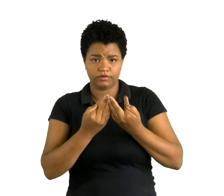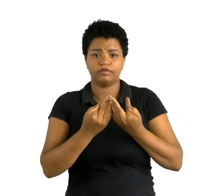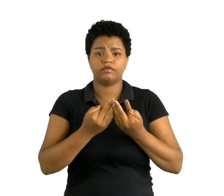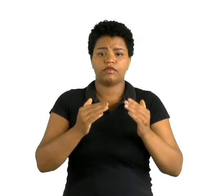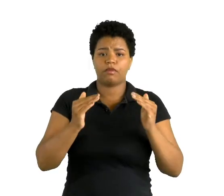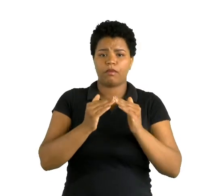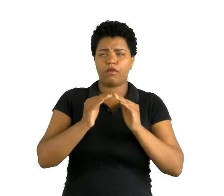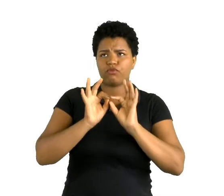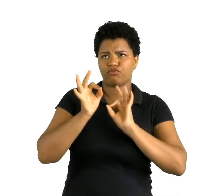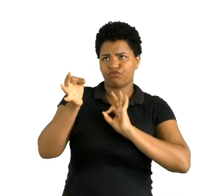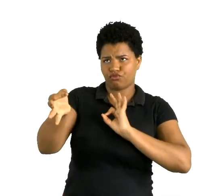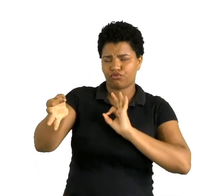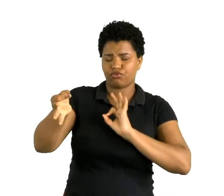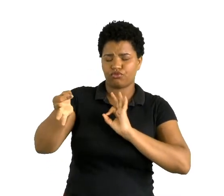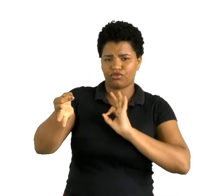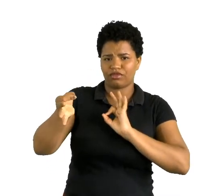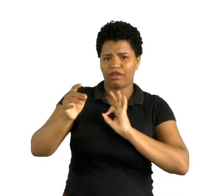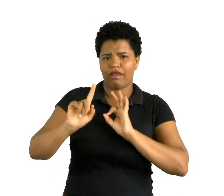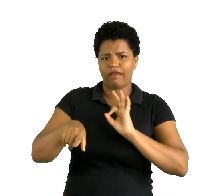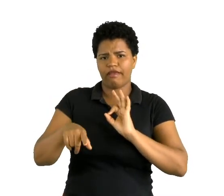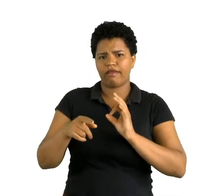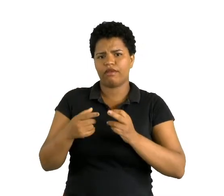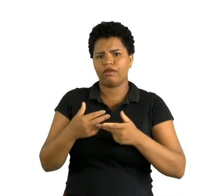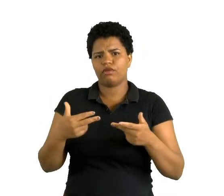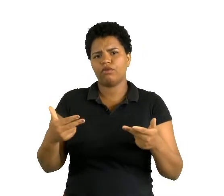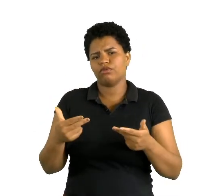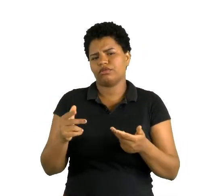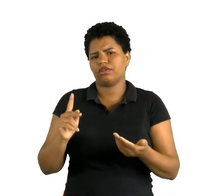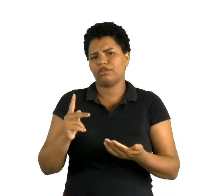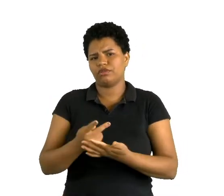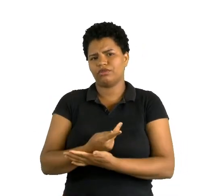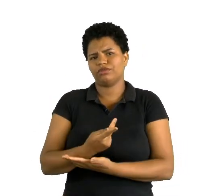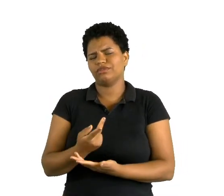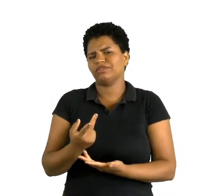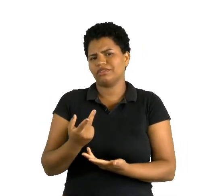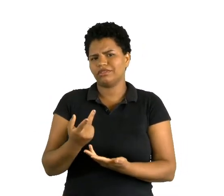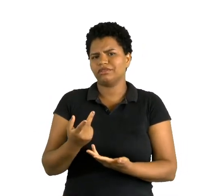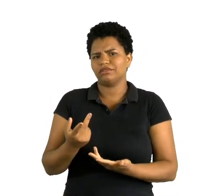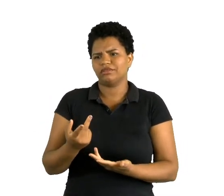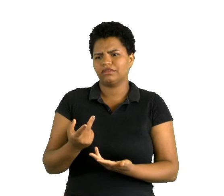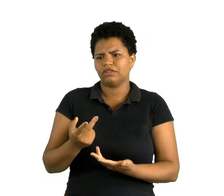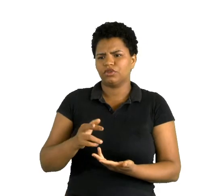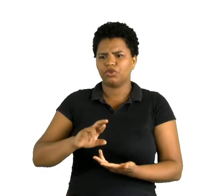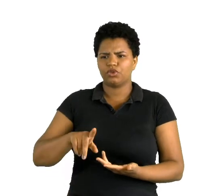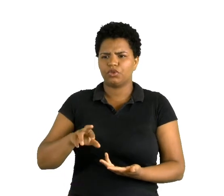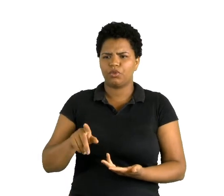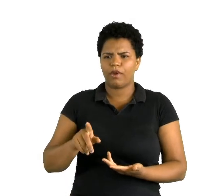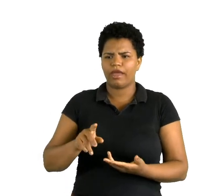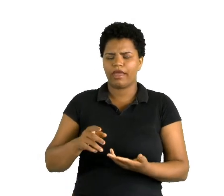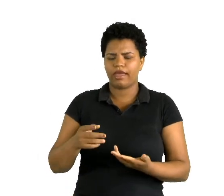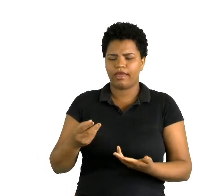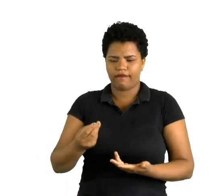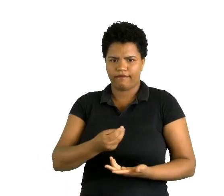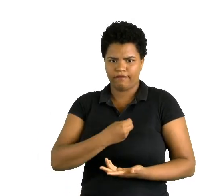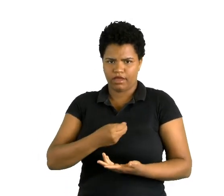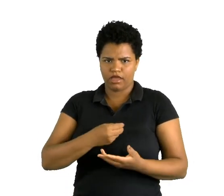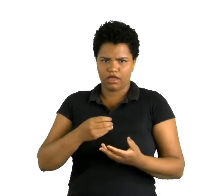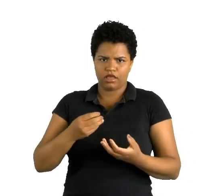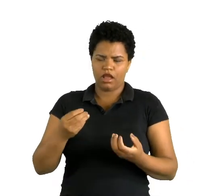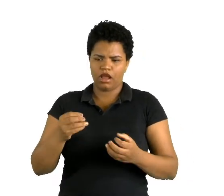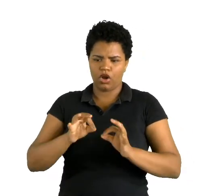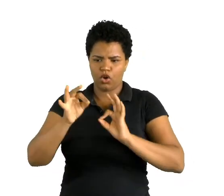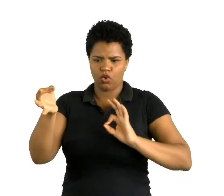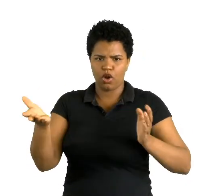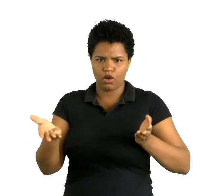mora longe, é algo que acontece, pronto, eles moram longe, né? Não é algo eles estão longe, eles moram longe, né? Eles